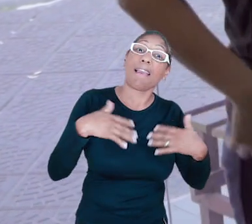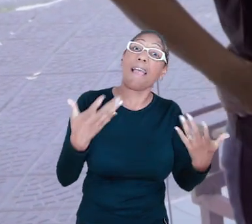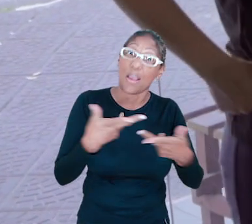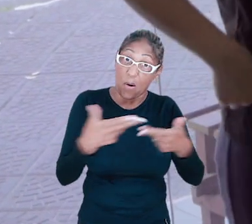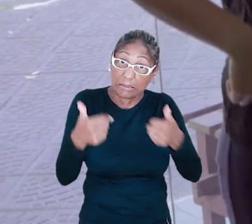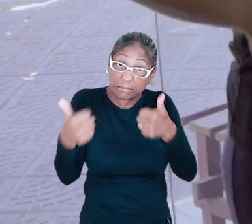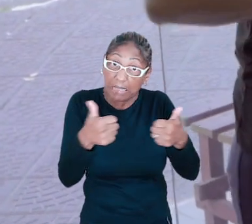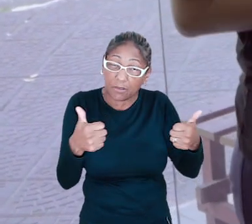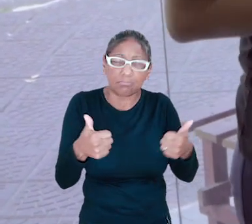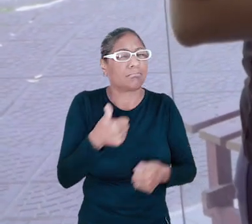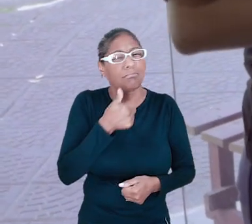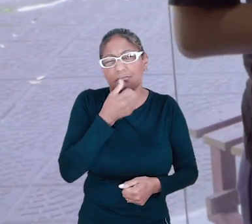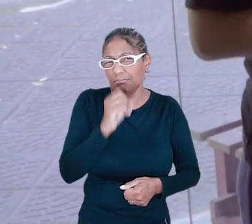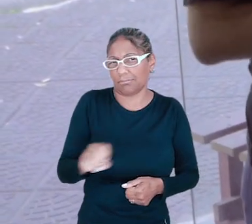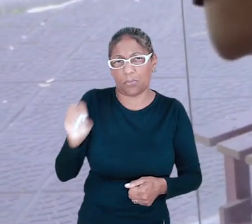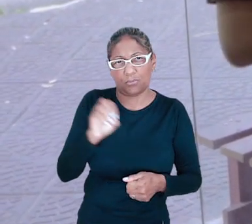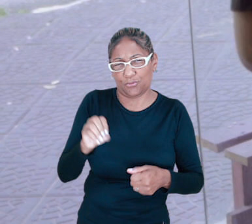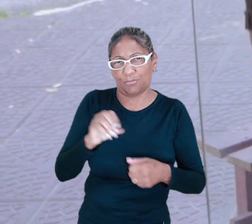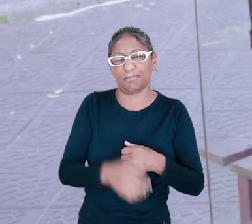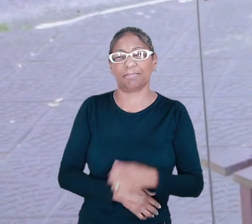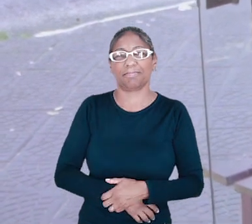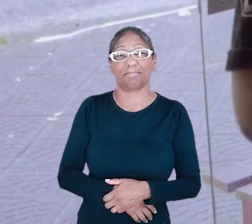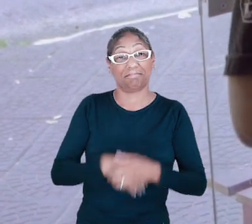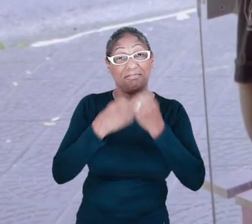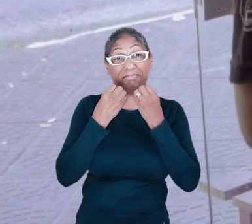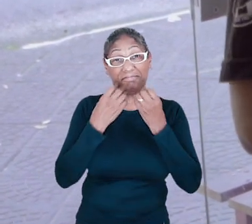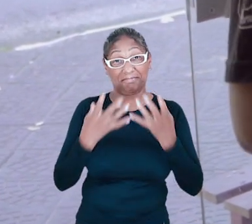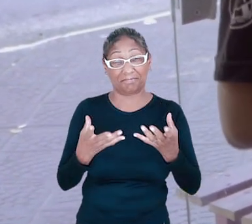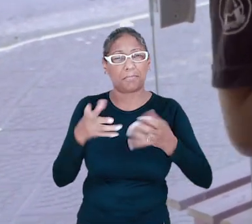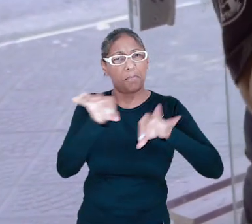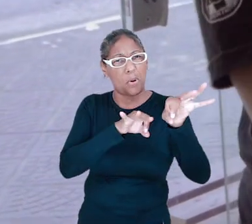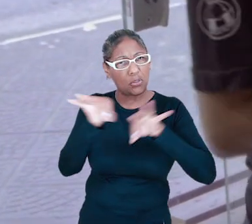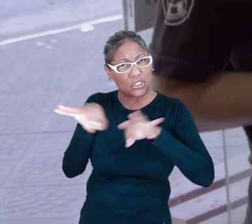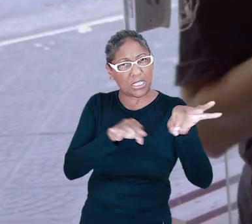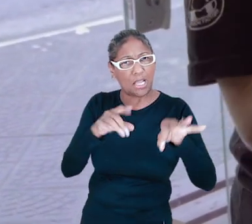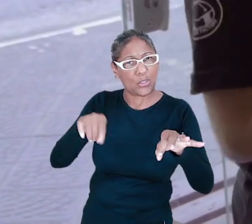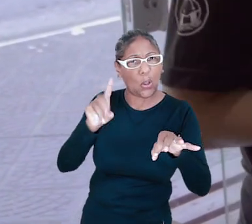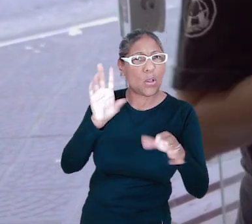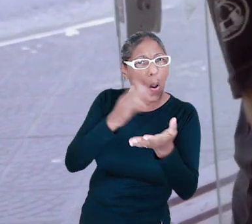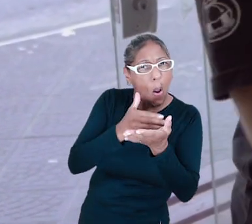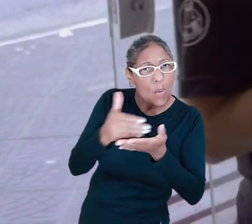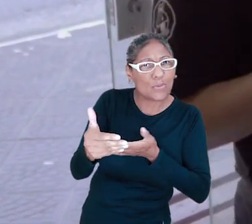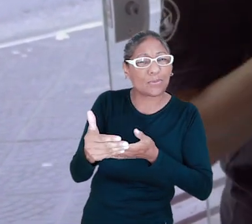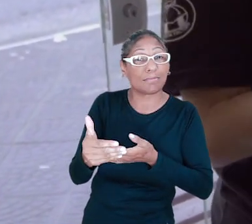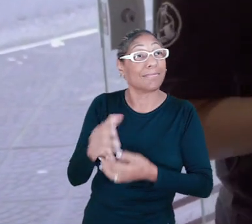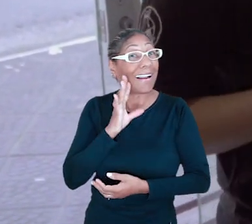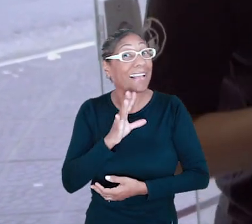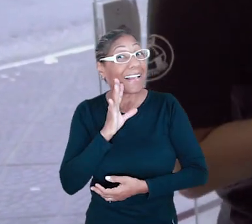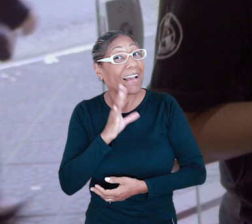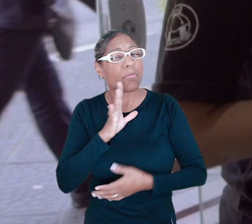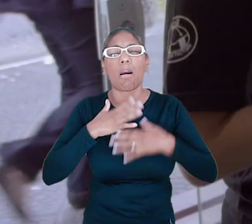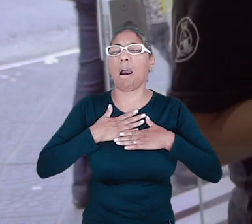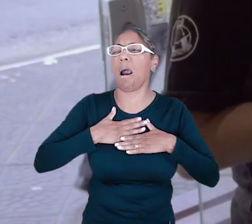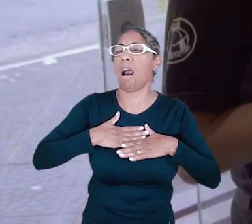estão as coisas? Tudo certo? Tá correndo bem, movimentado, tá indo muito bem. Que bom. Com os projetos que a gente foi aprendendo, elaborando. A gente Legal.